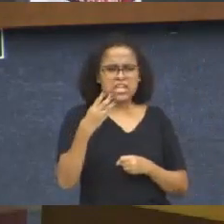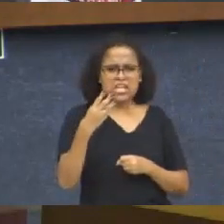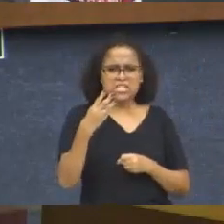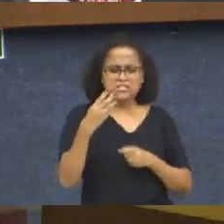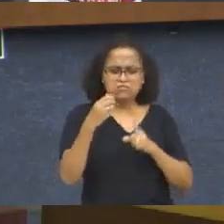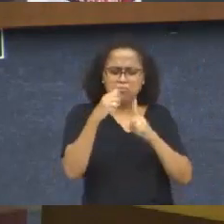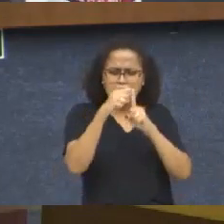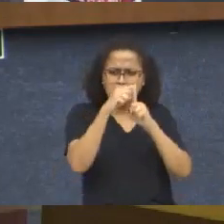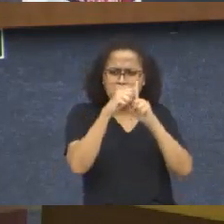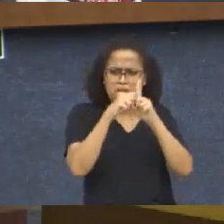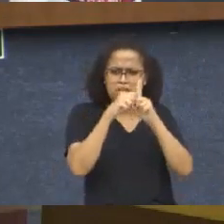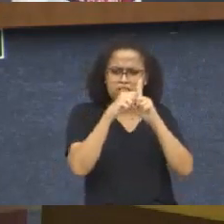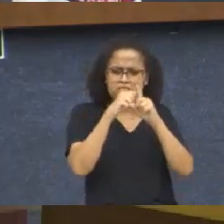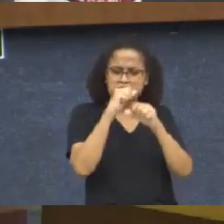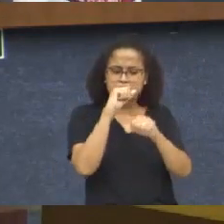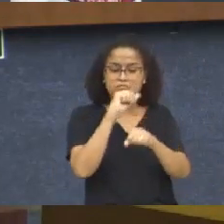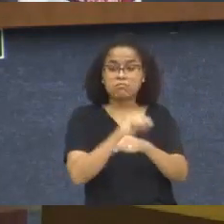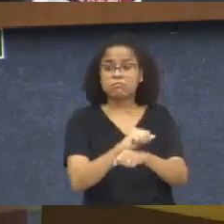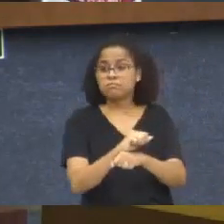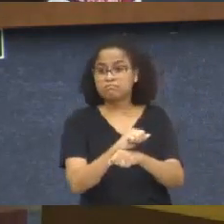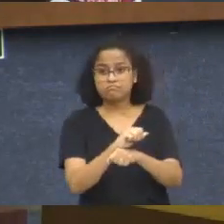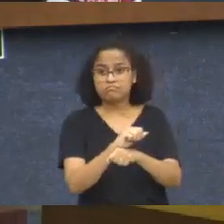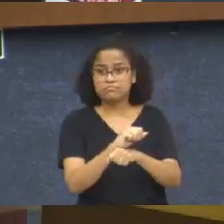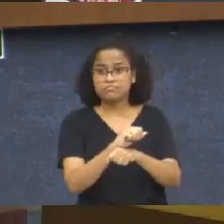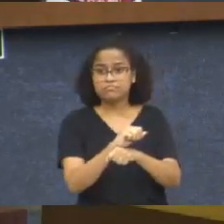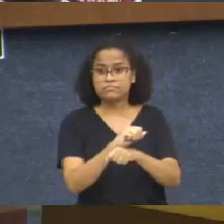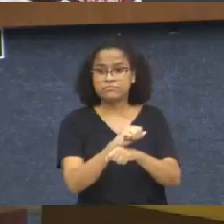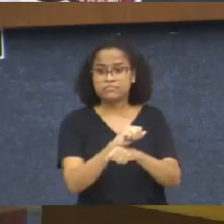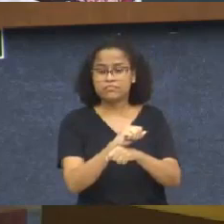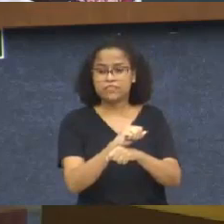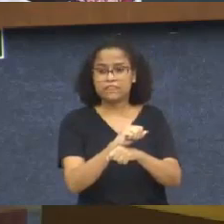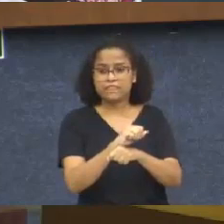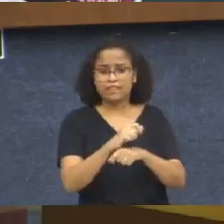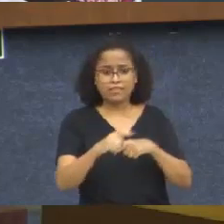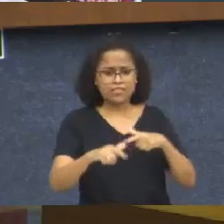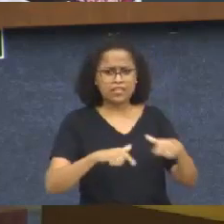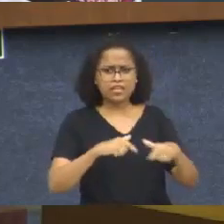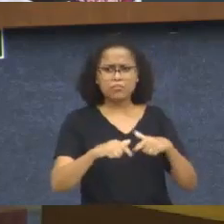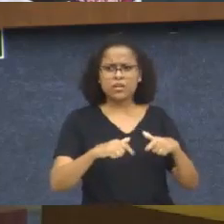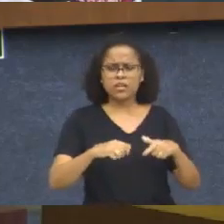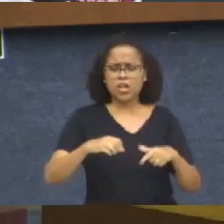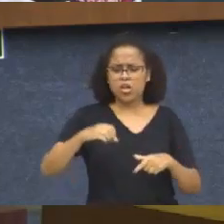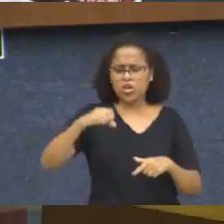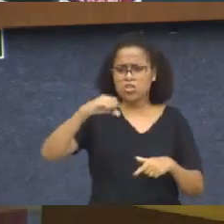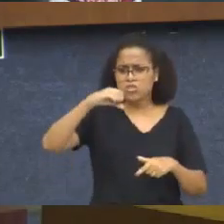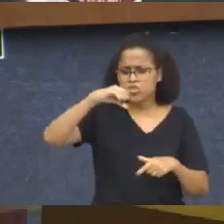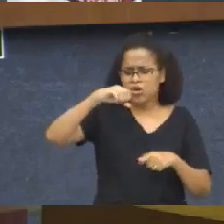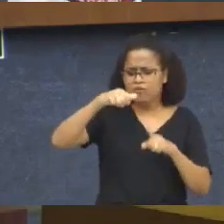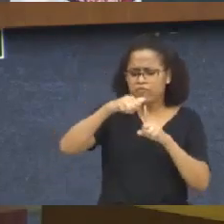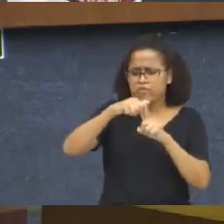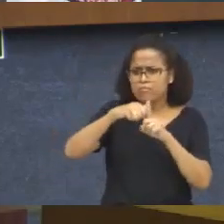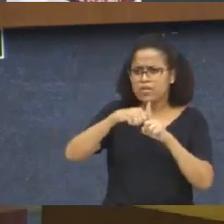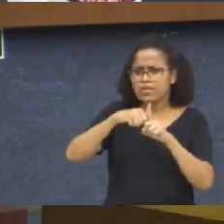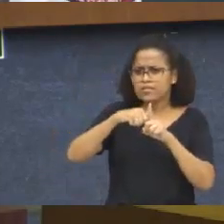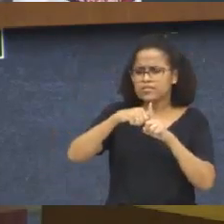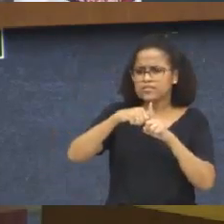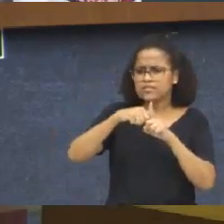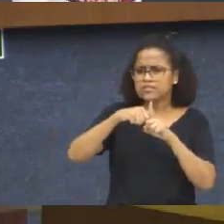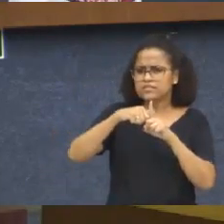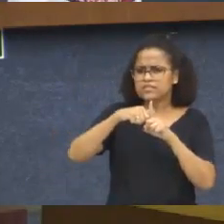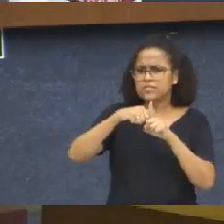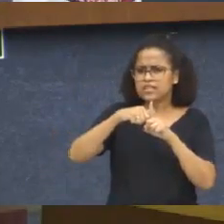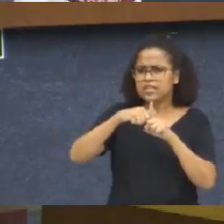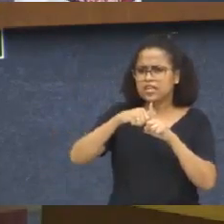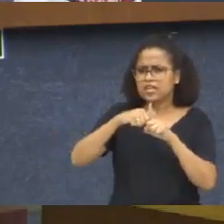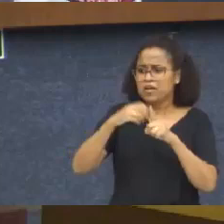meses parados. Ou seja, trabalhou-se 9 meses, 3 meses. Isso para uma cidade que precisa de um